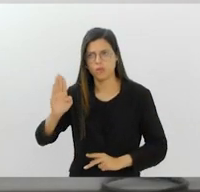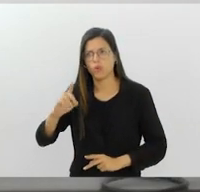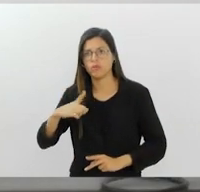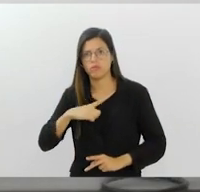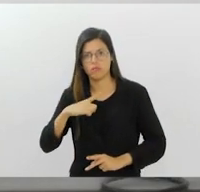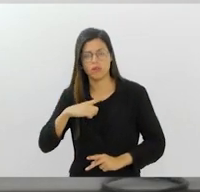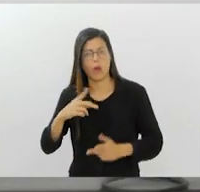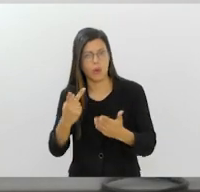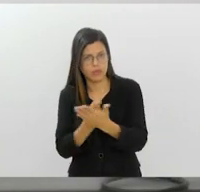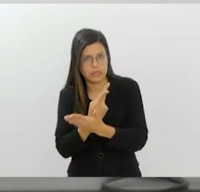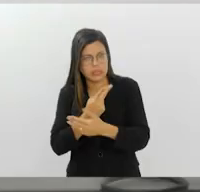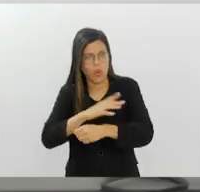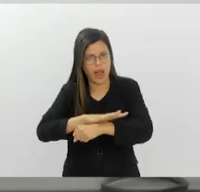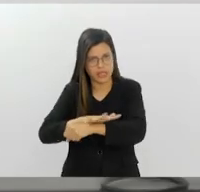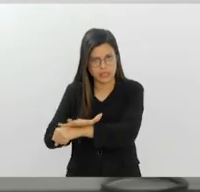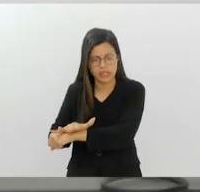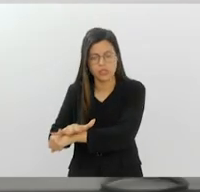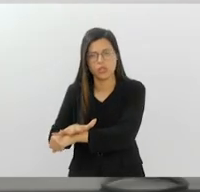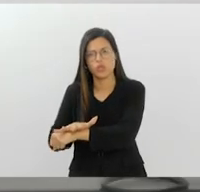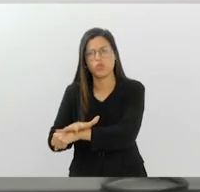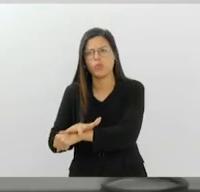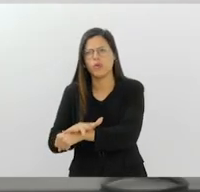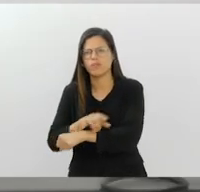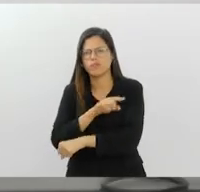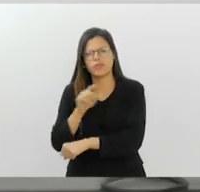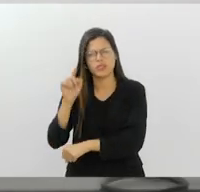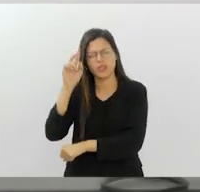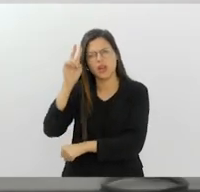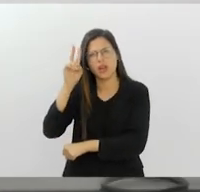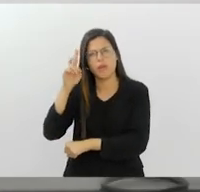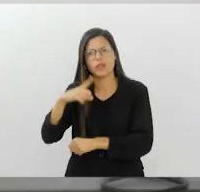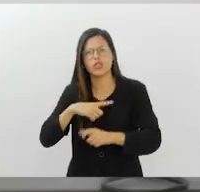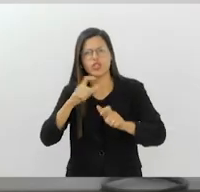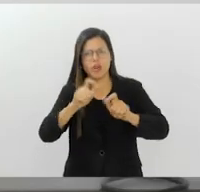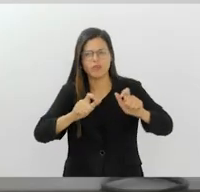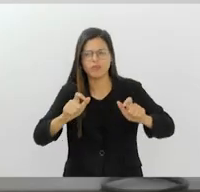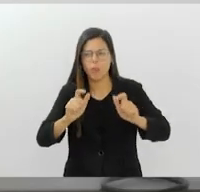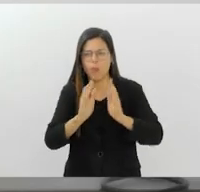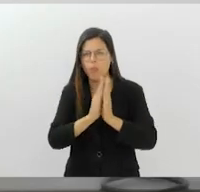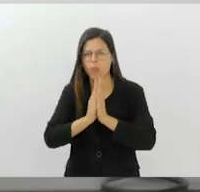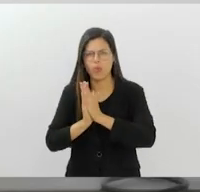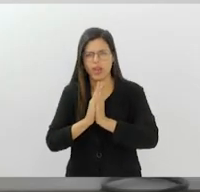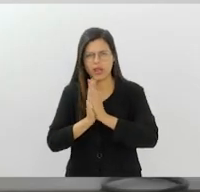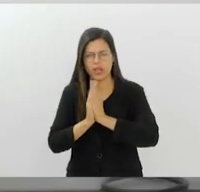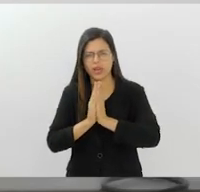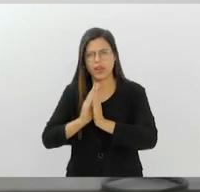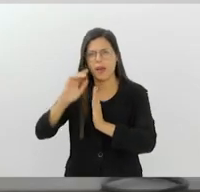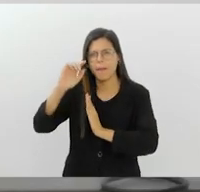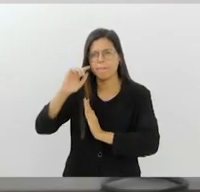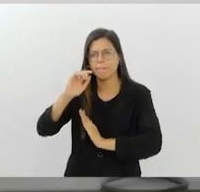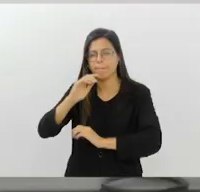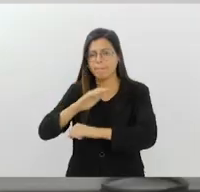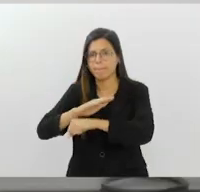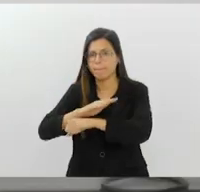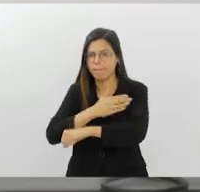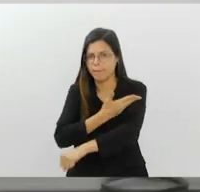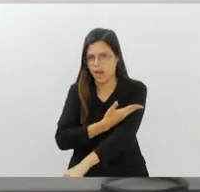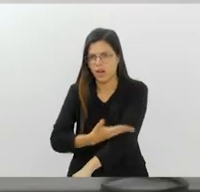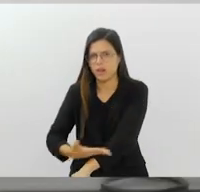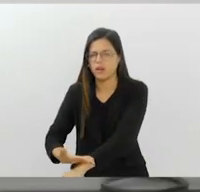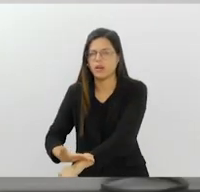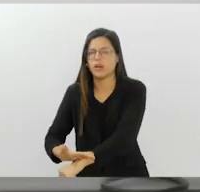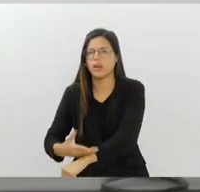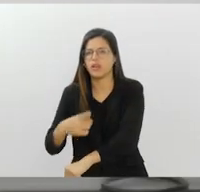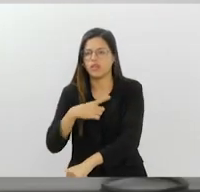racismo todos se lembram aquela cena que tinha muitas bonequinhas brancas e um macaquinho vestido de Preto então o